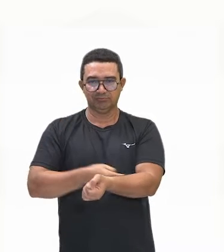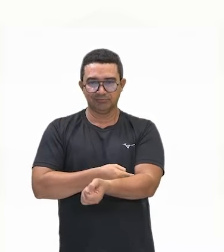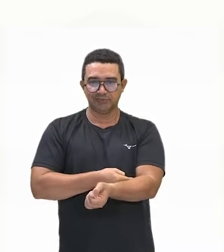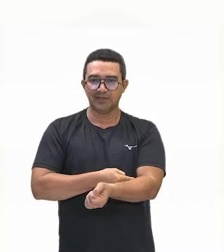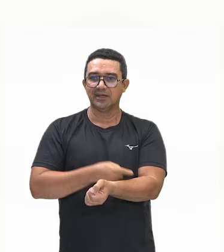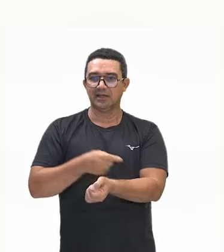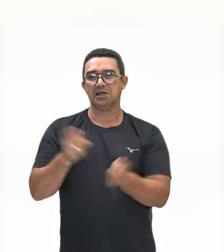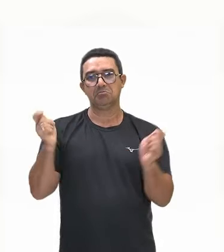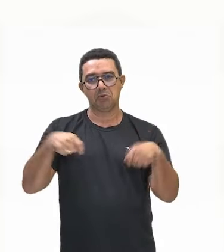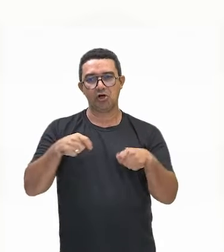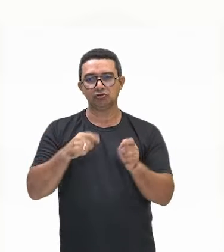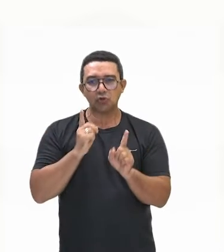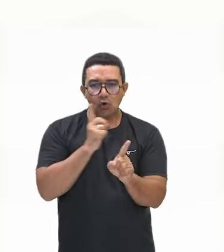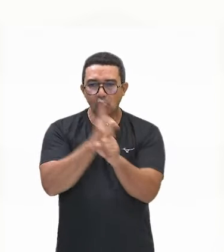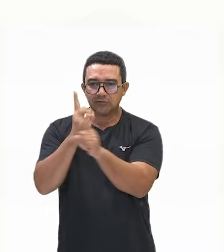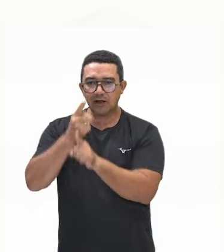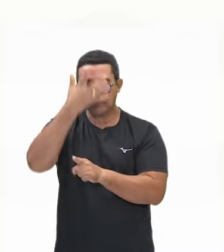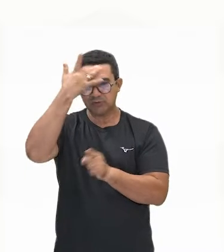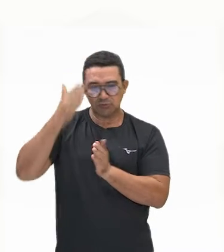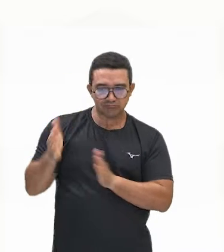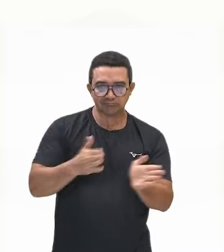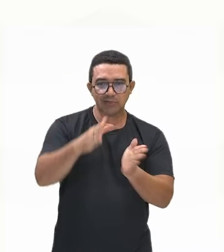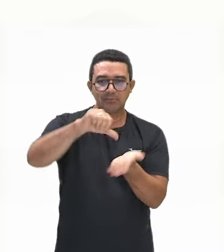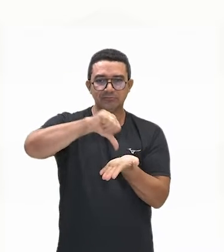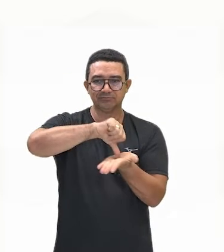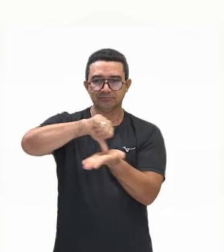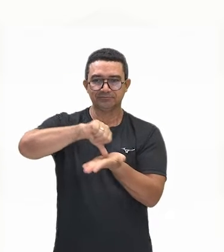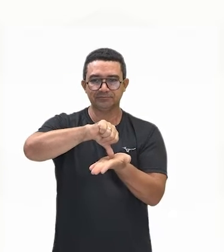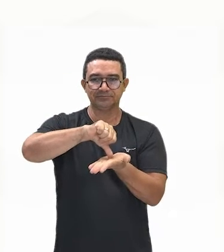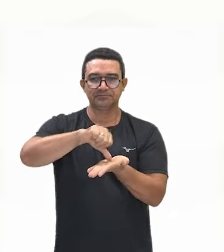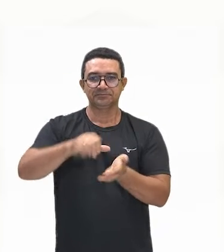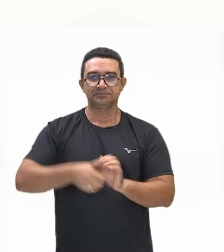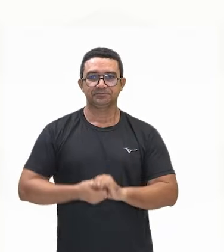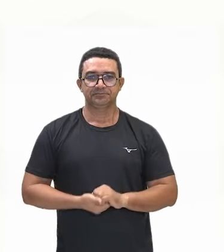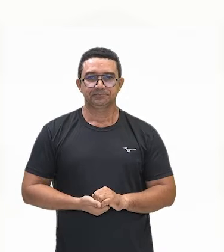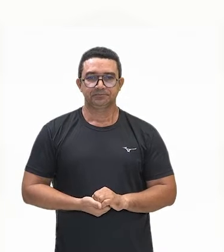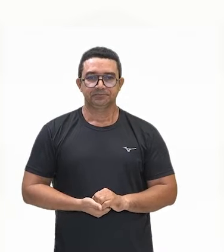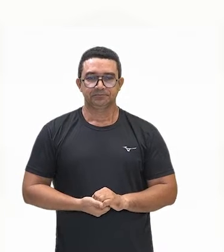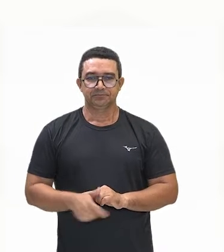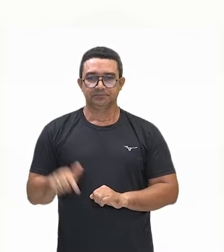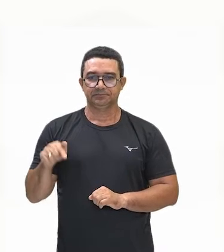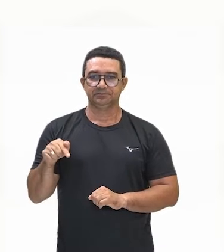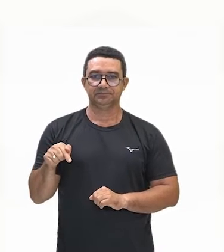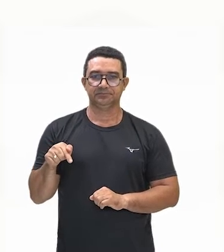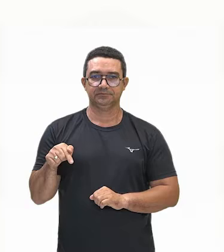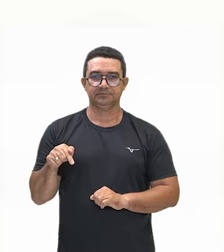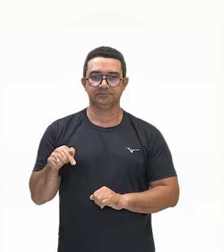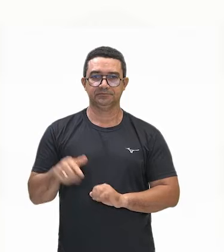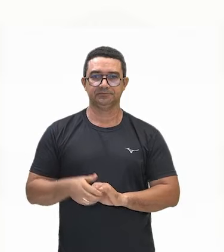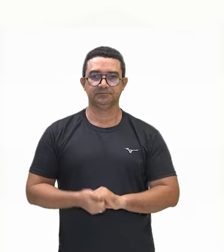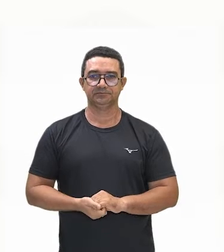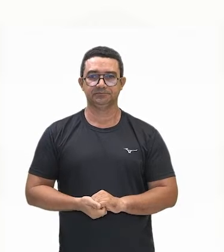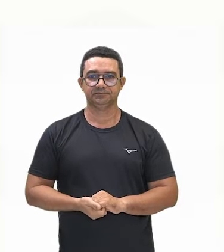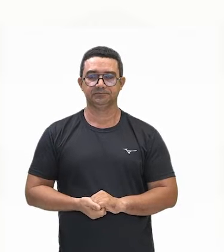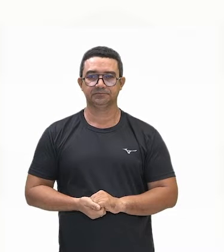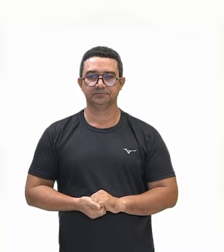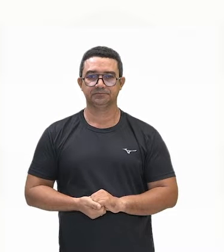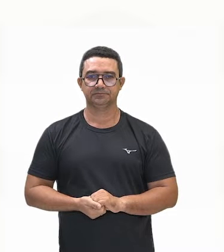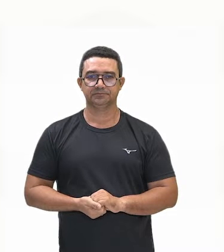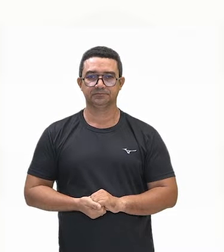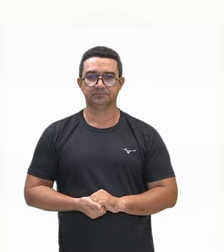7. Orphans from Poland are not used in Pfizer and Moderna vaccine trials. Então,